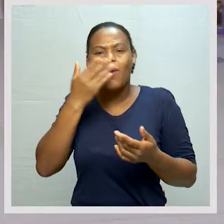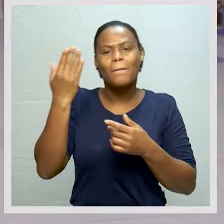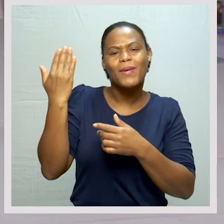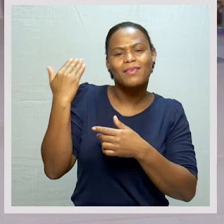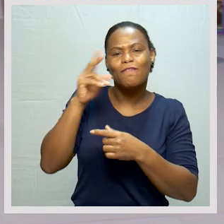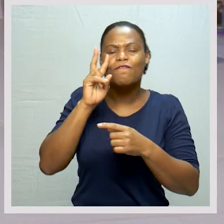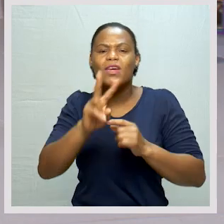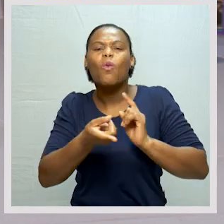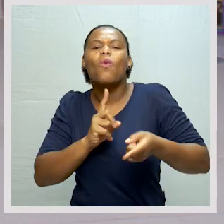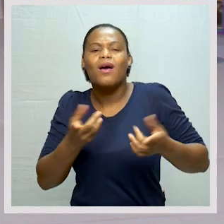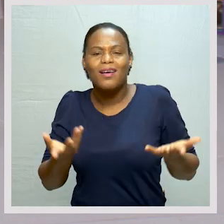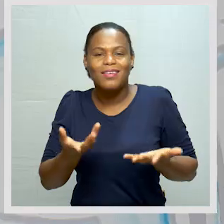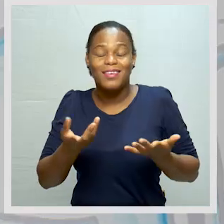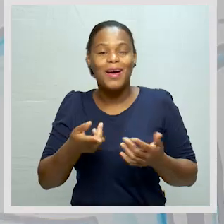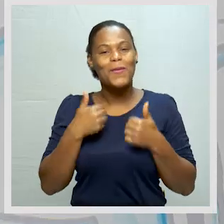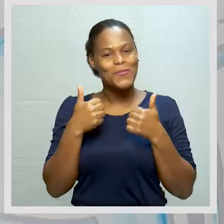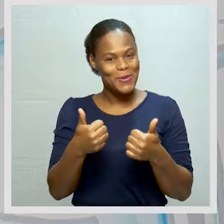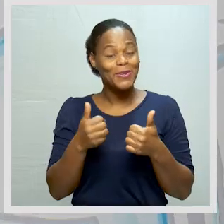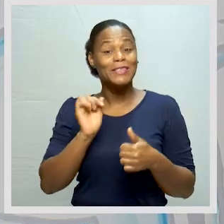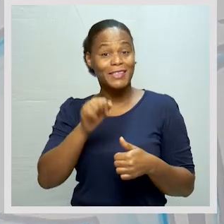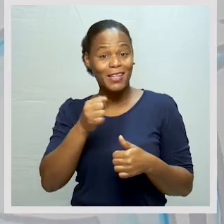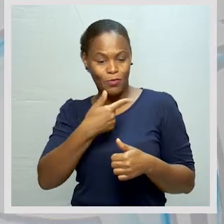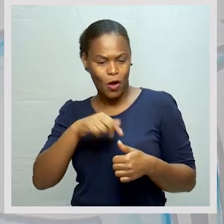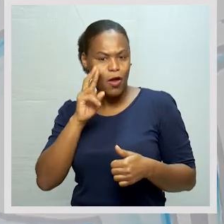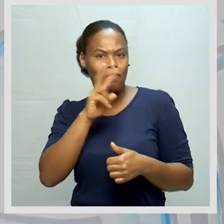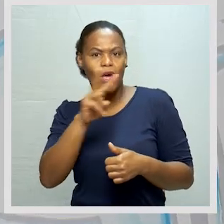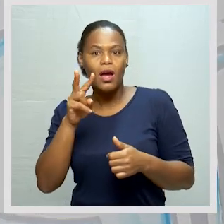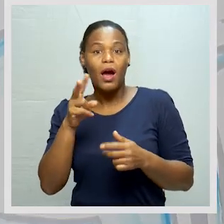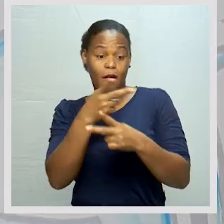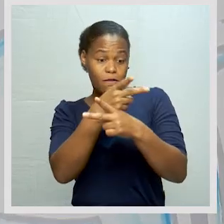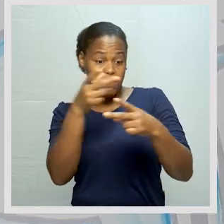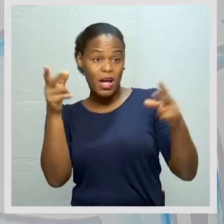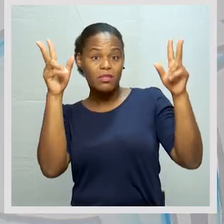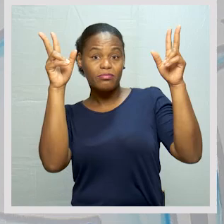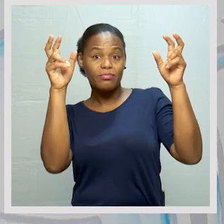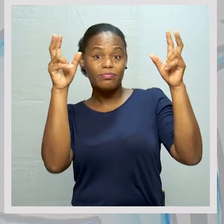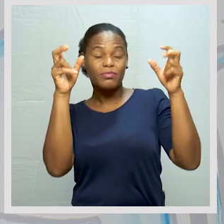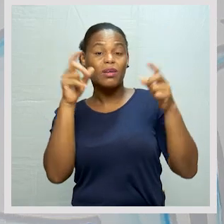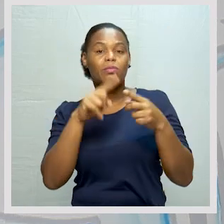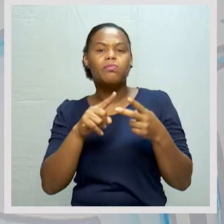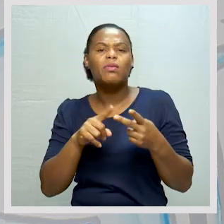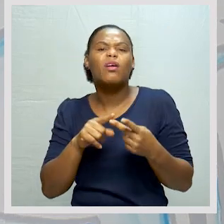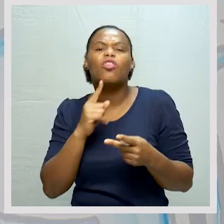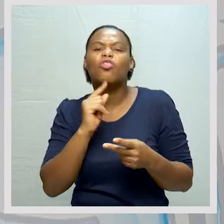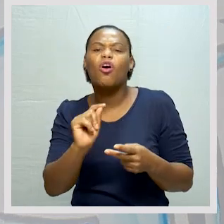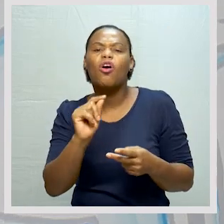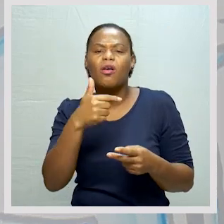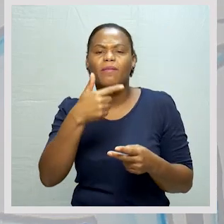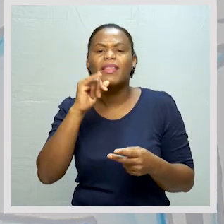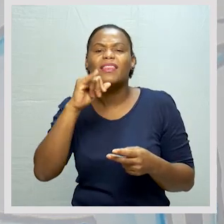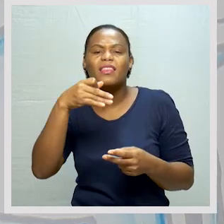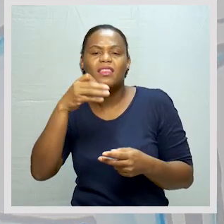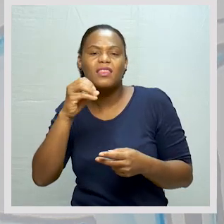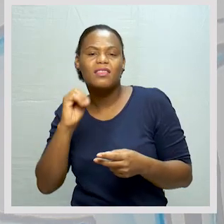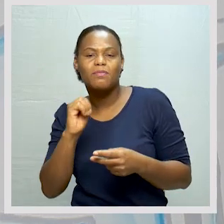que é que vimos na aula passada? Isso mesmo, vimos tipos de frases. Que tipos de